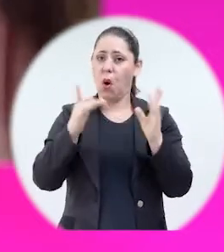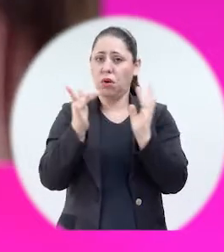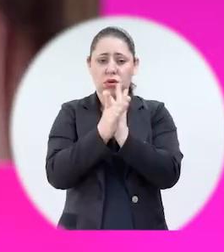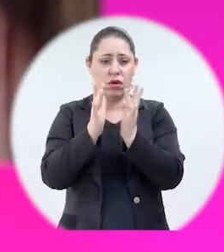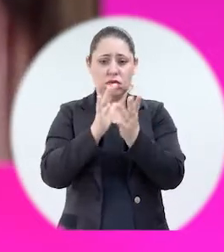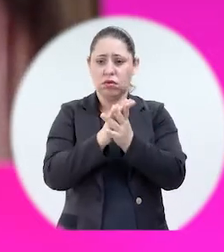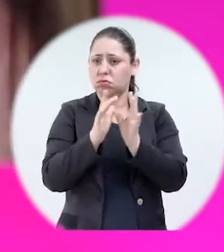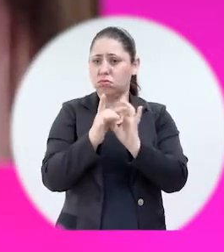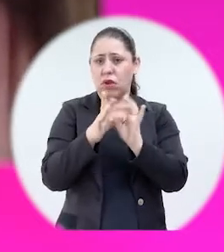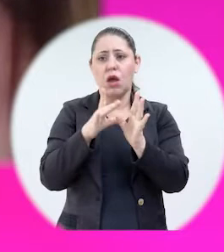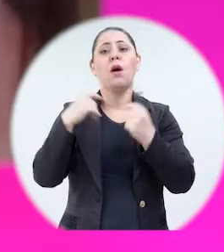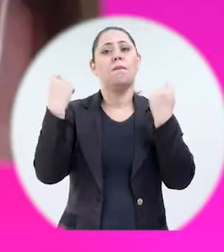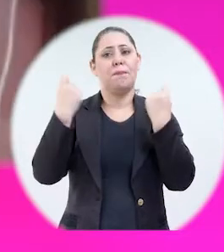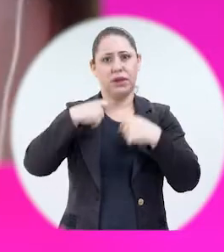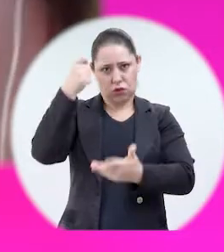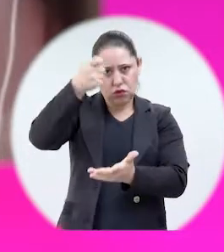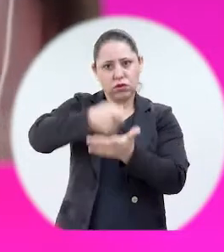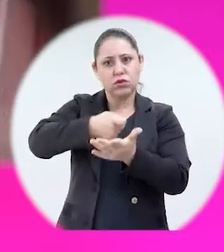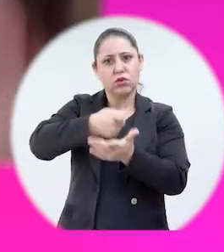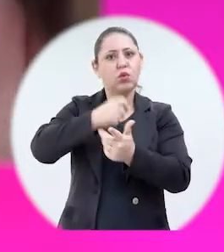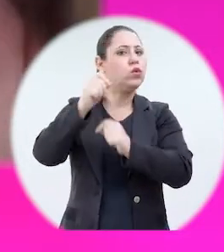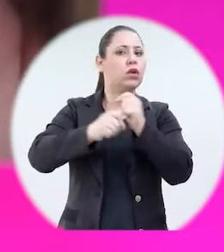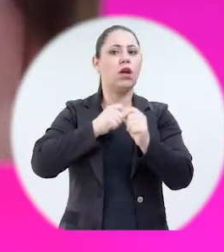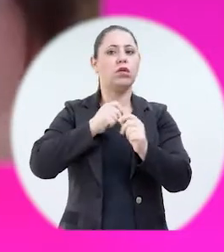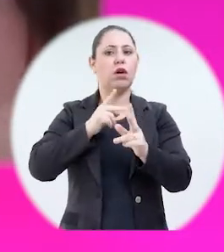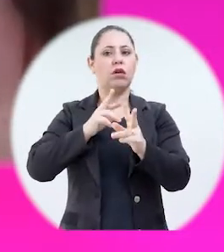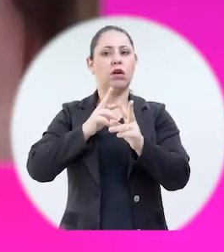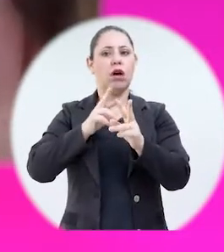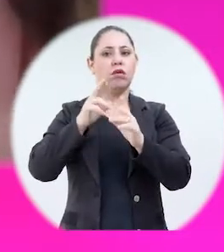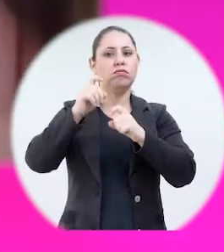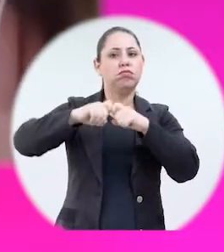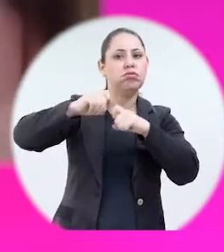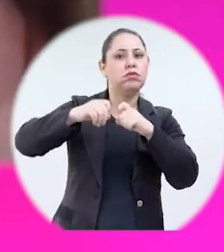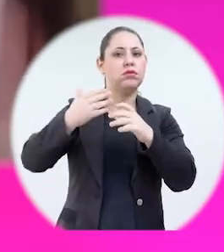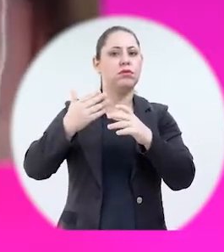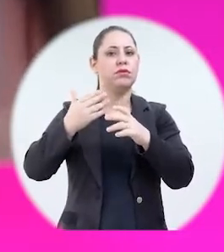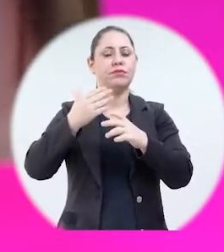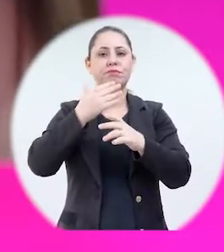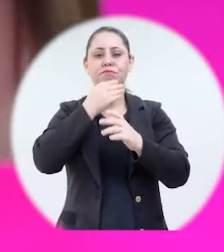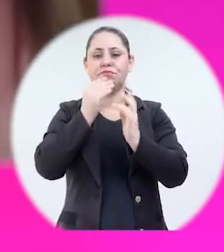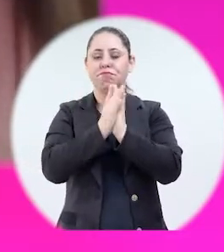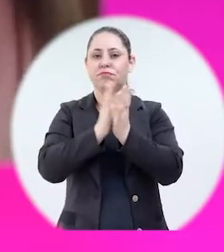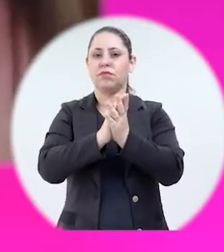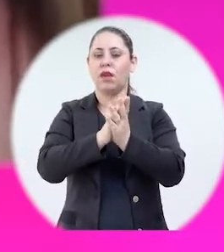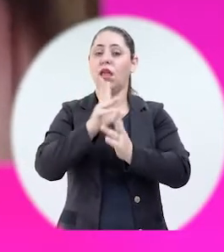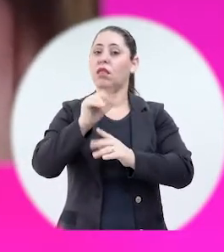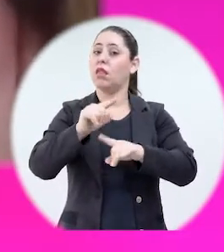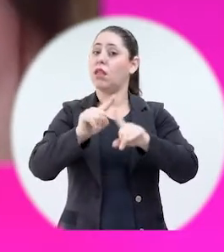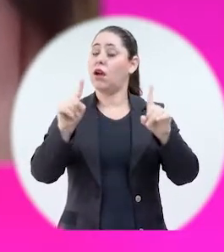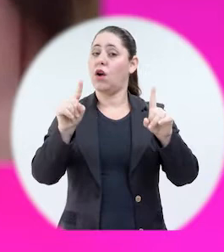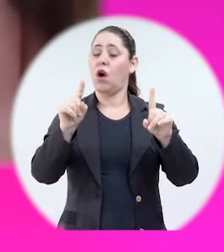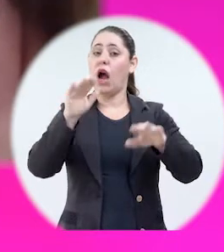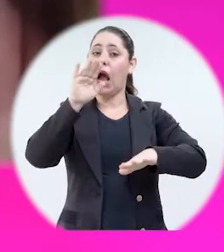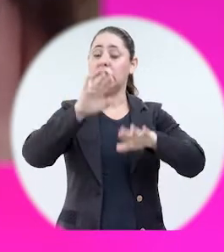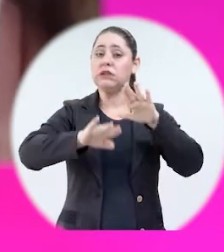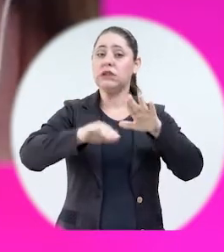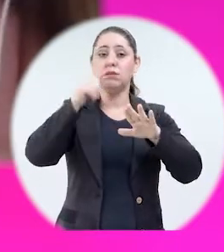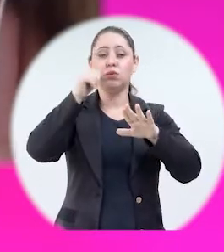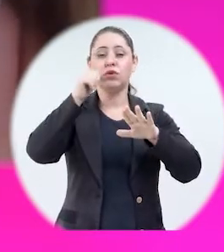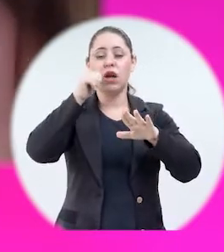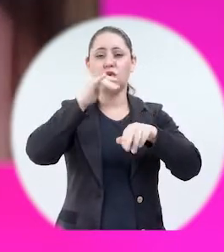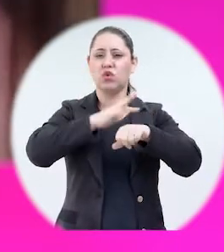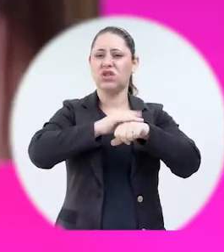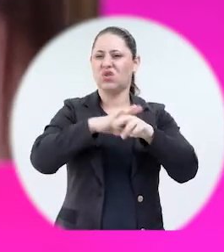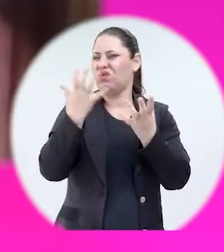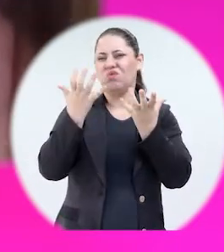São casados, então eu tenho obrigação de ter relação com meu marido, e nem sempre é assim. Muitas vezes a mulher está doente